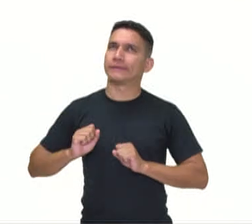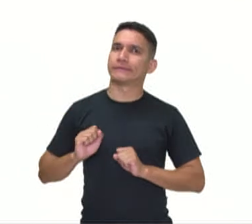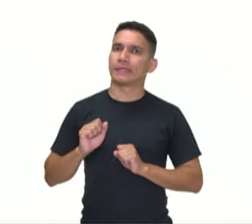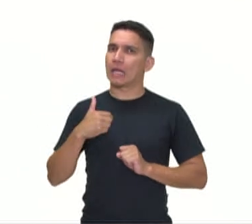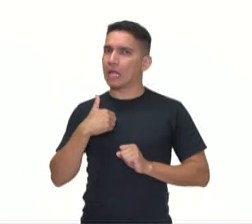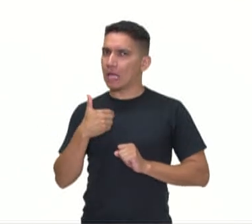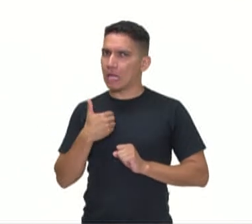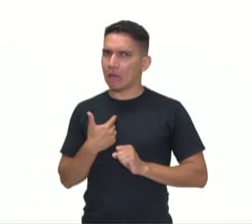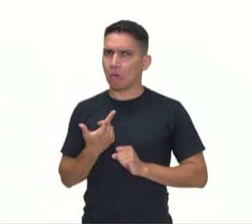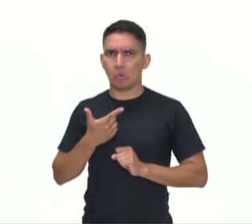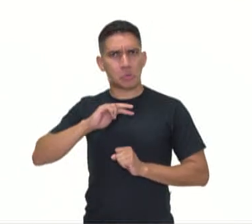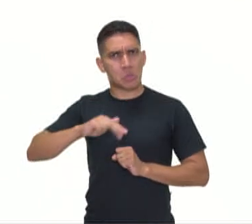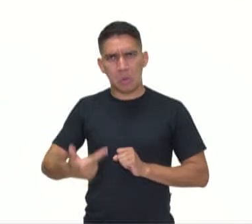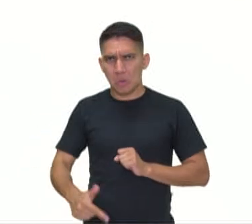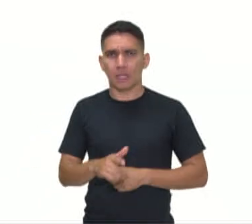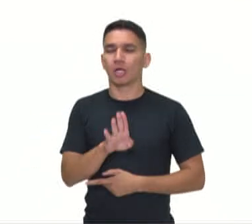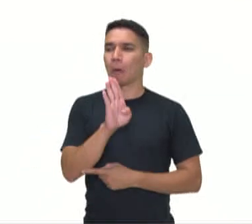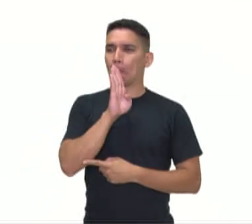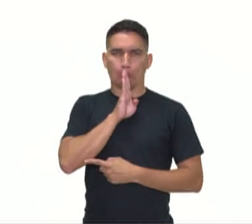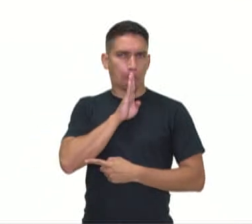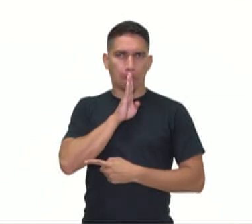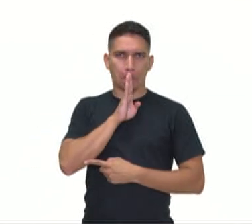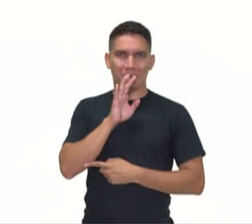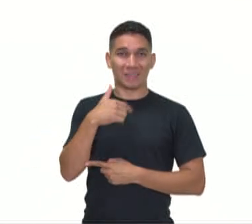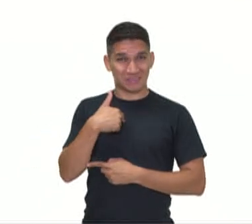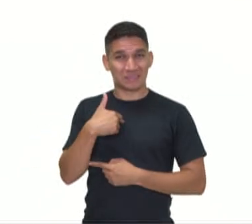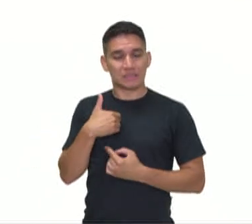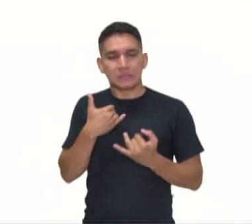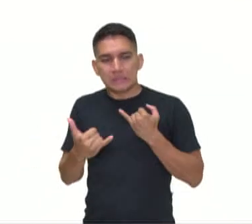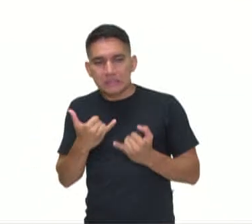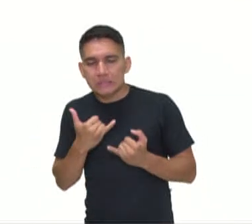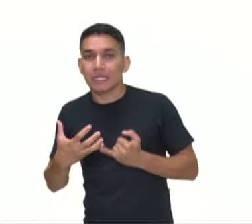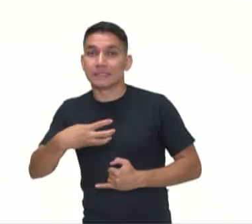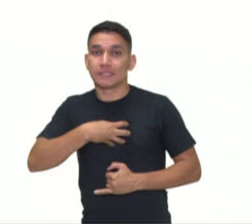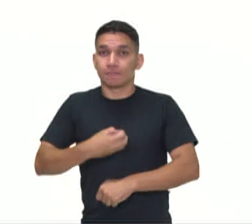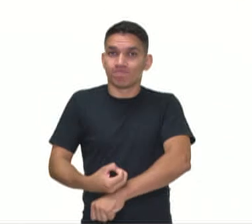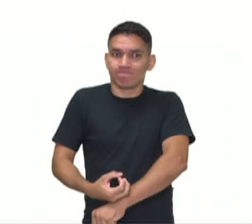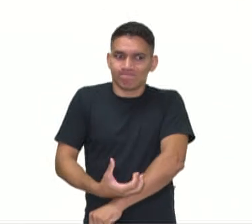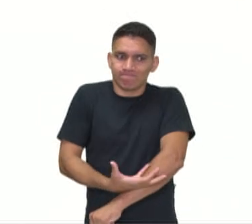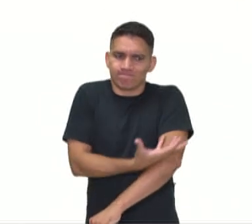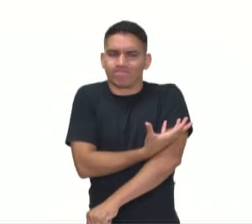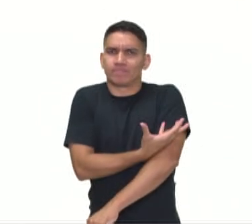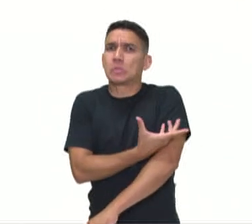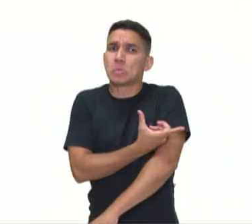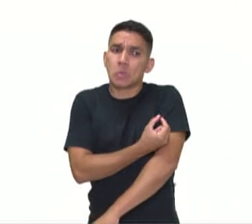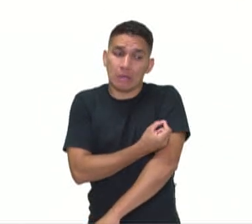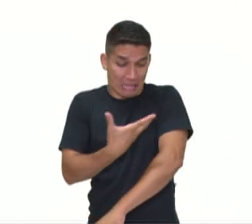deixa indiferente, isso me desperta certas sensações. Estas, por sua